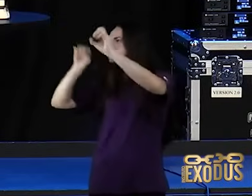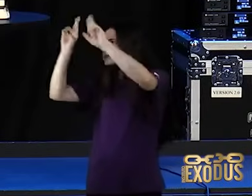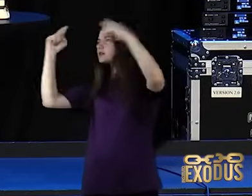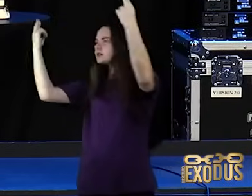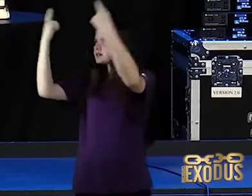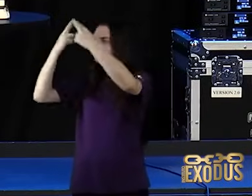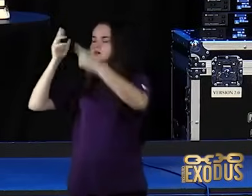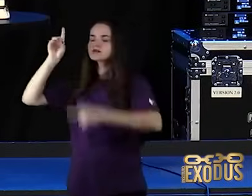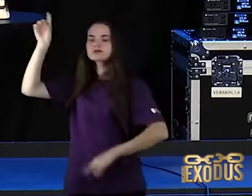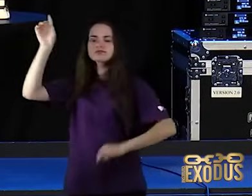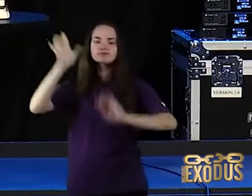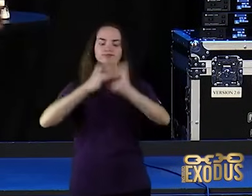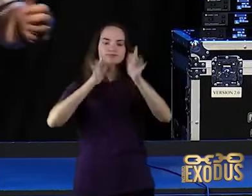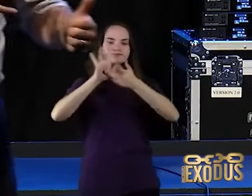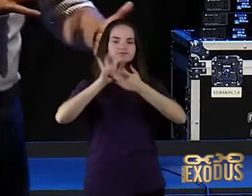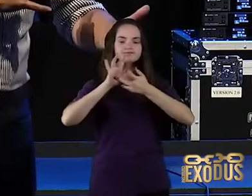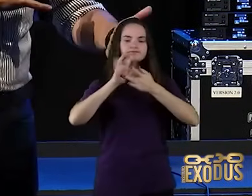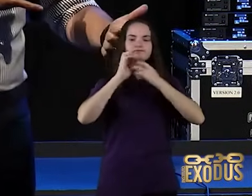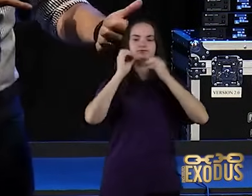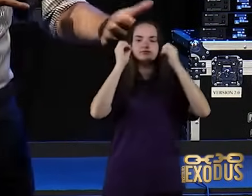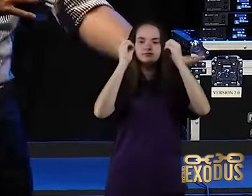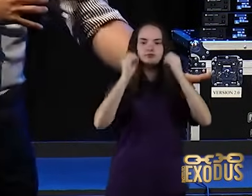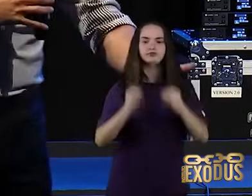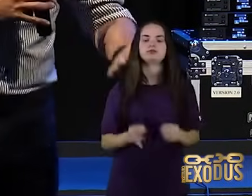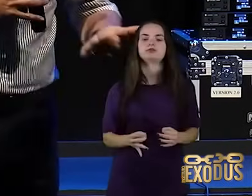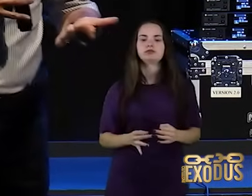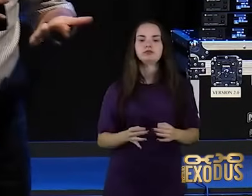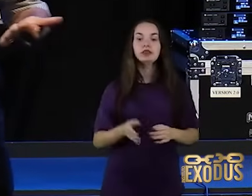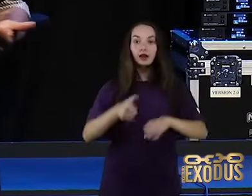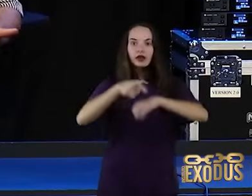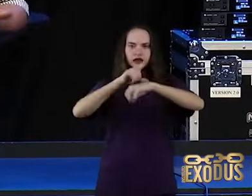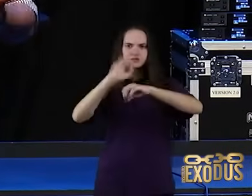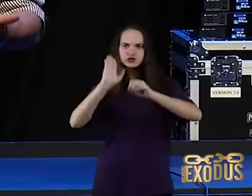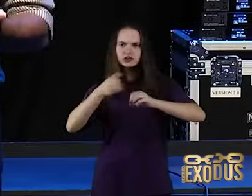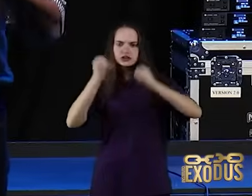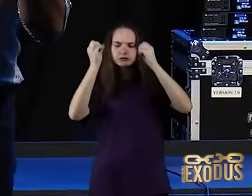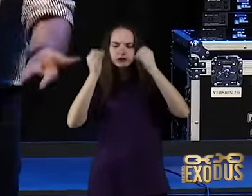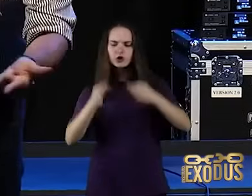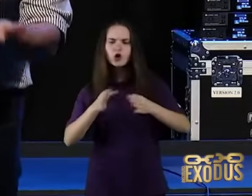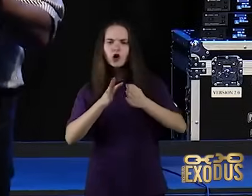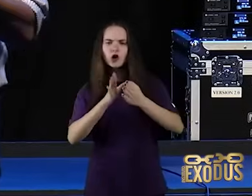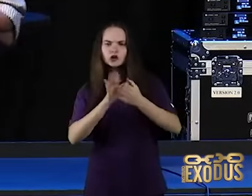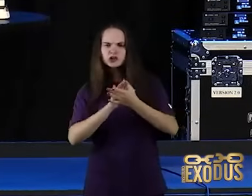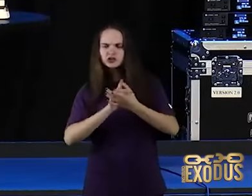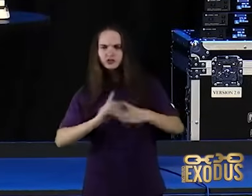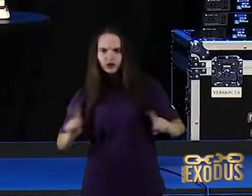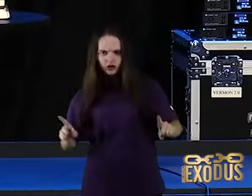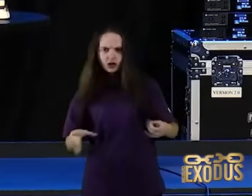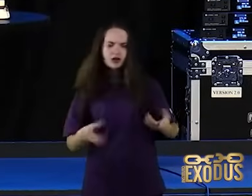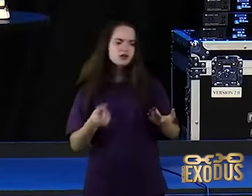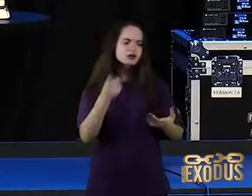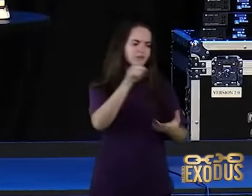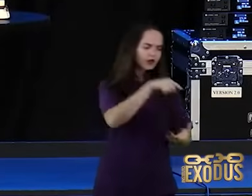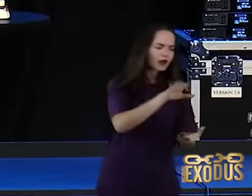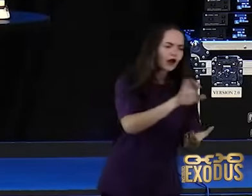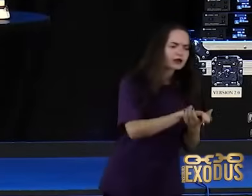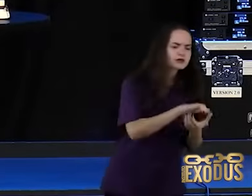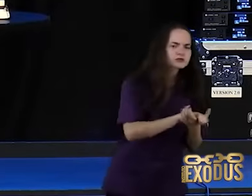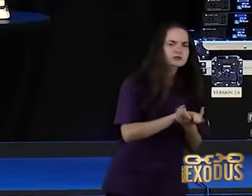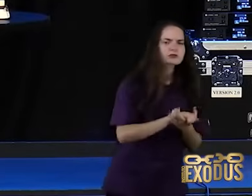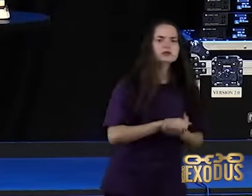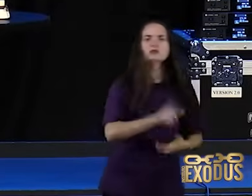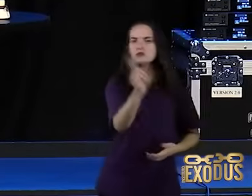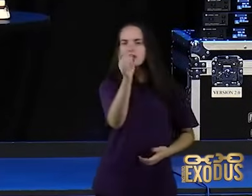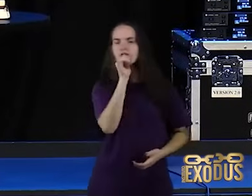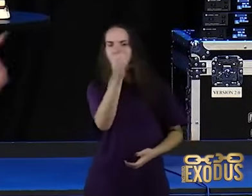e Jesus fala isso num contexto de ensino que ele já falou sobre divórcio Ele já falou sobre casamento ele já falou sobre como não casar